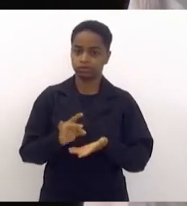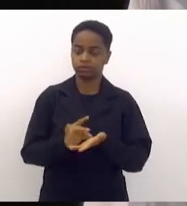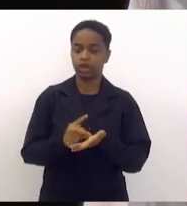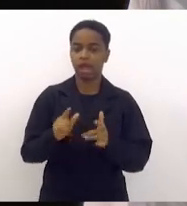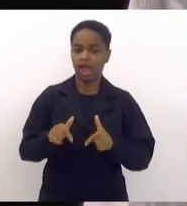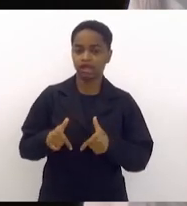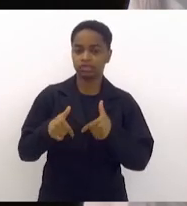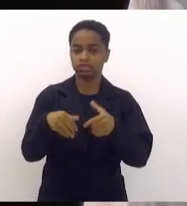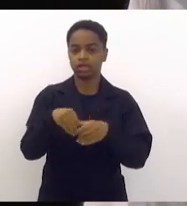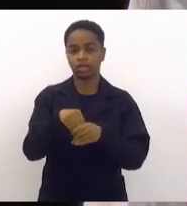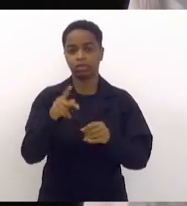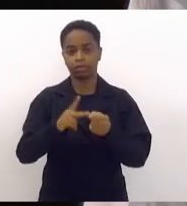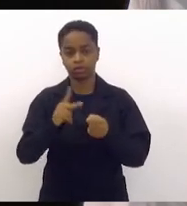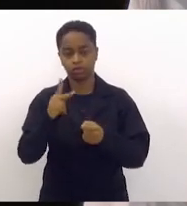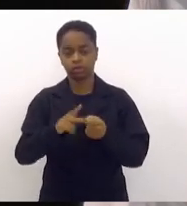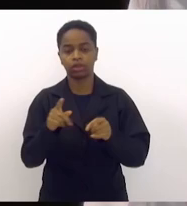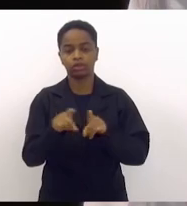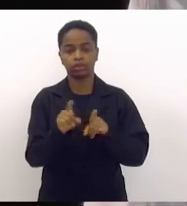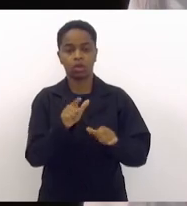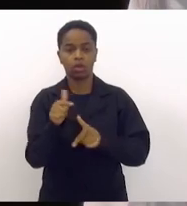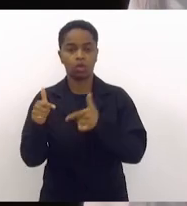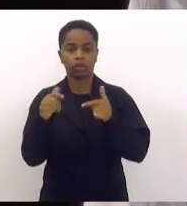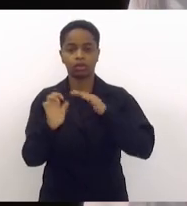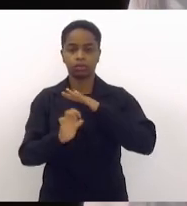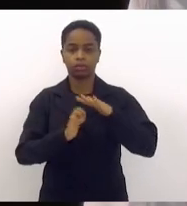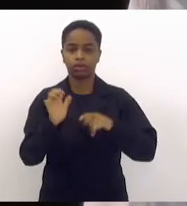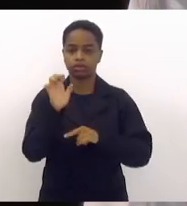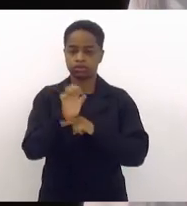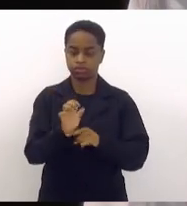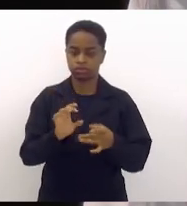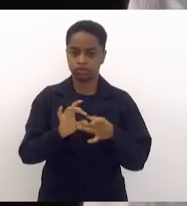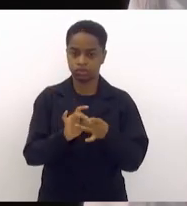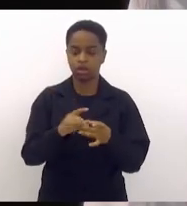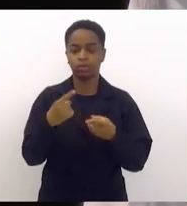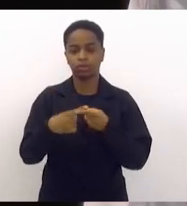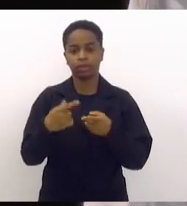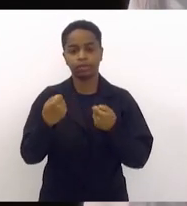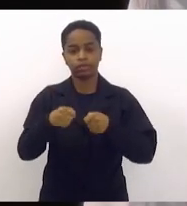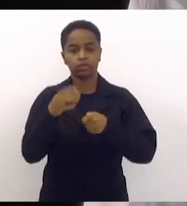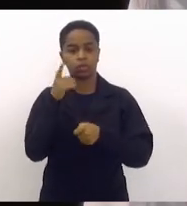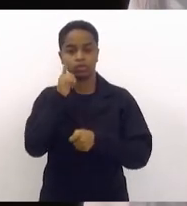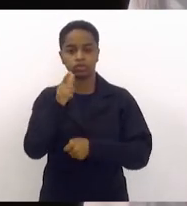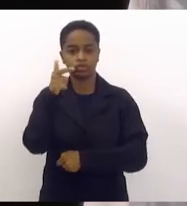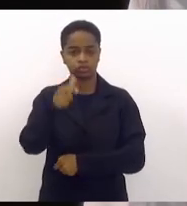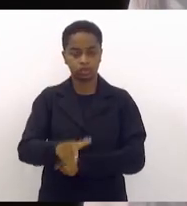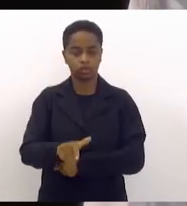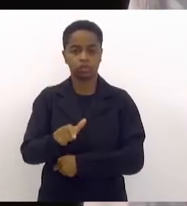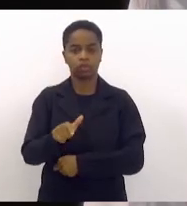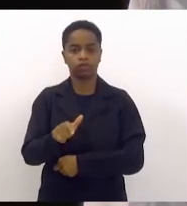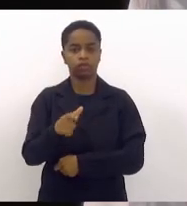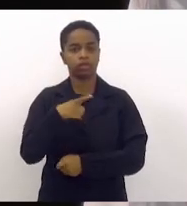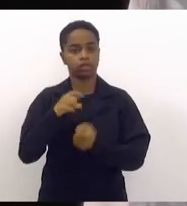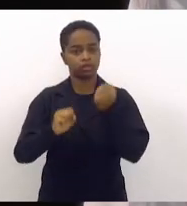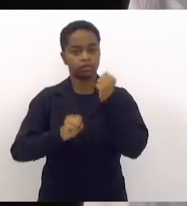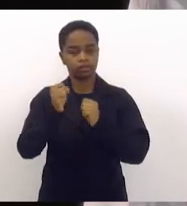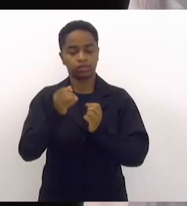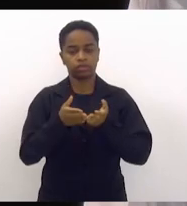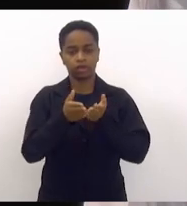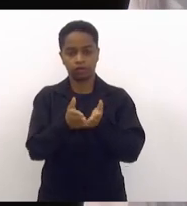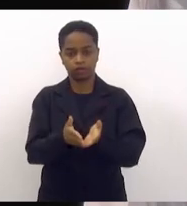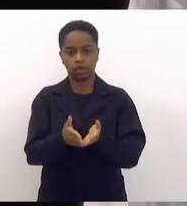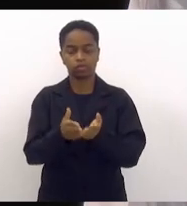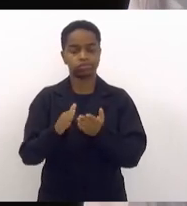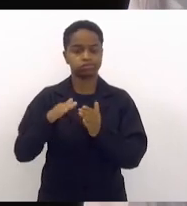Petrobras e d des maisis estatais para que a gente consiga de fato voltar a ter e a a a indústria naval